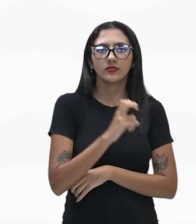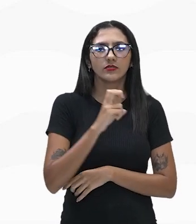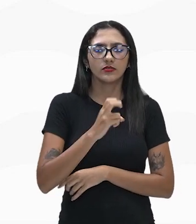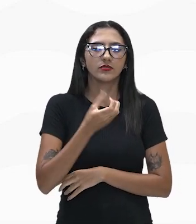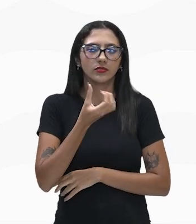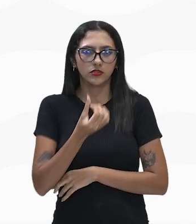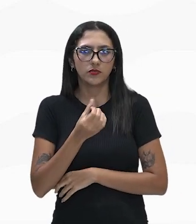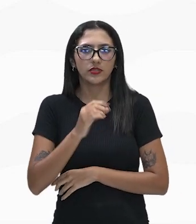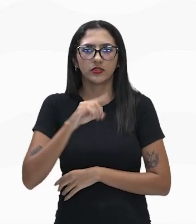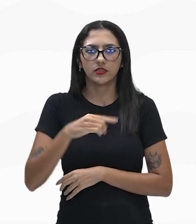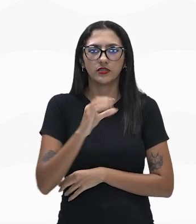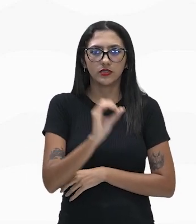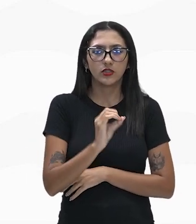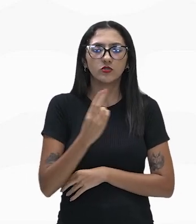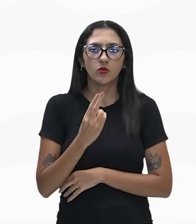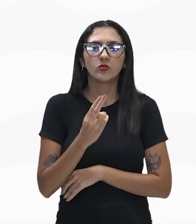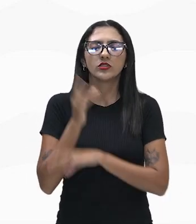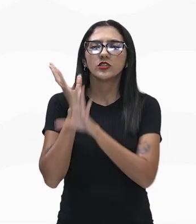um total de R$